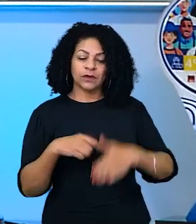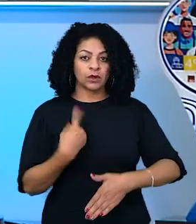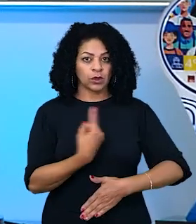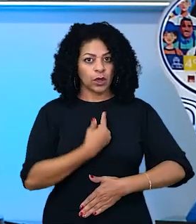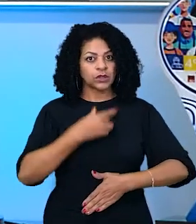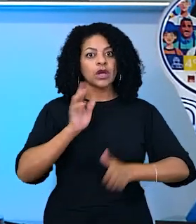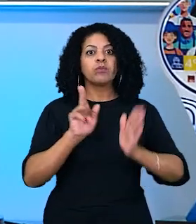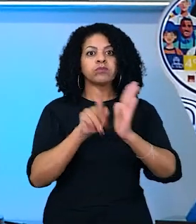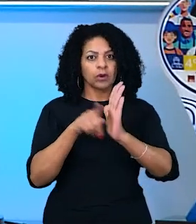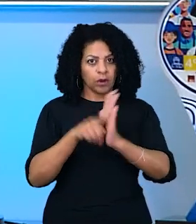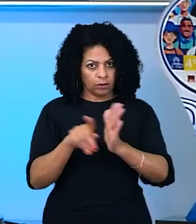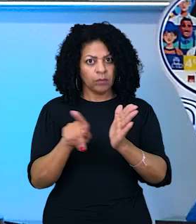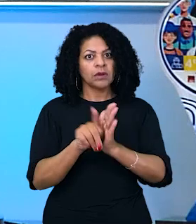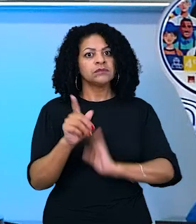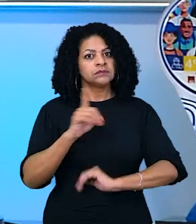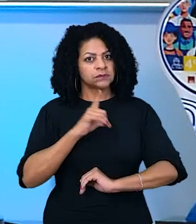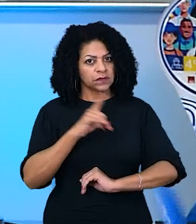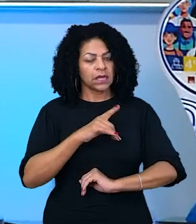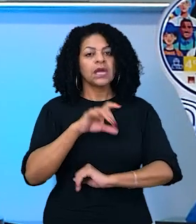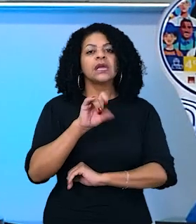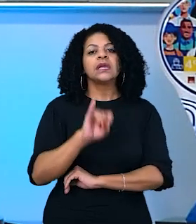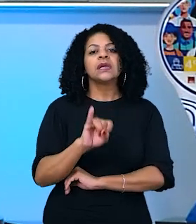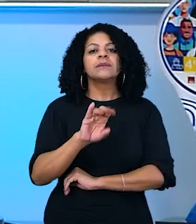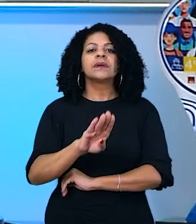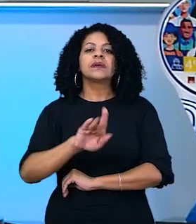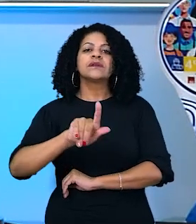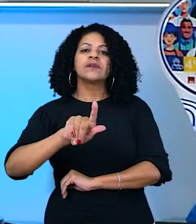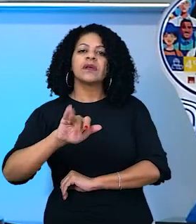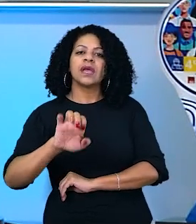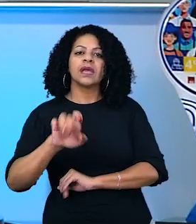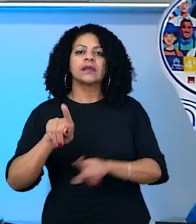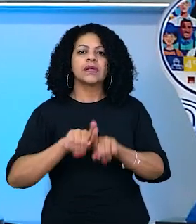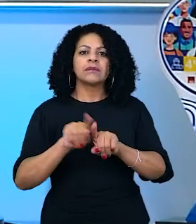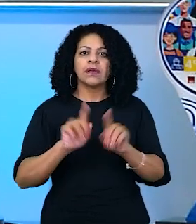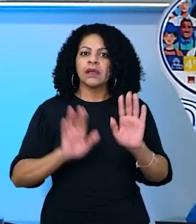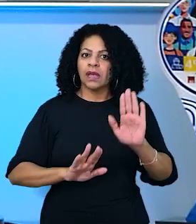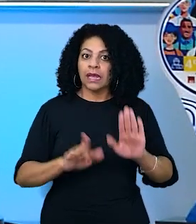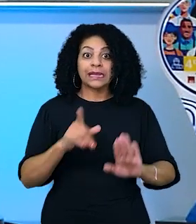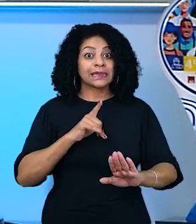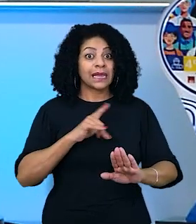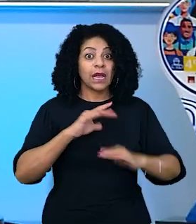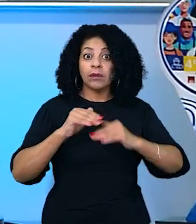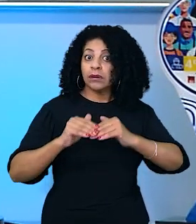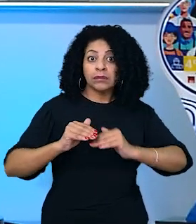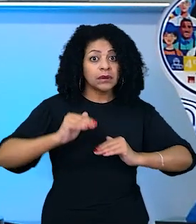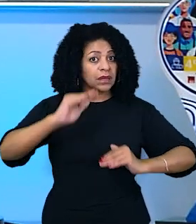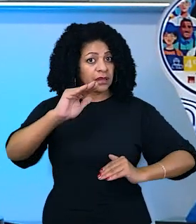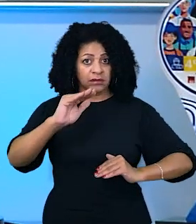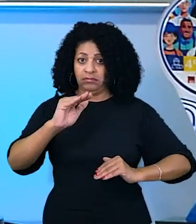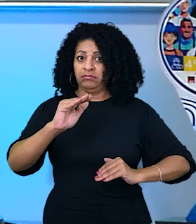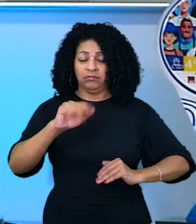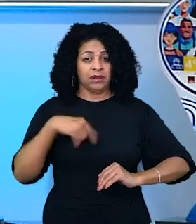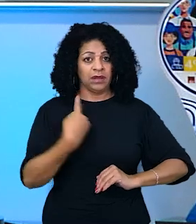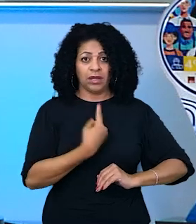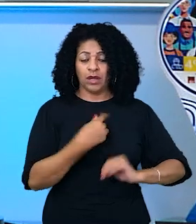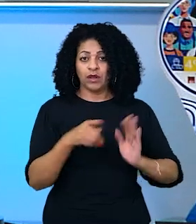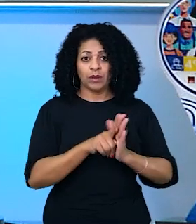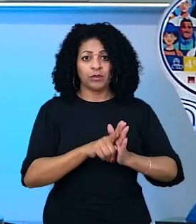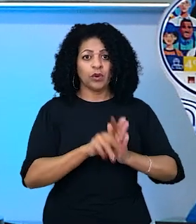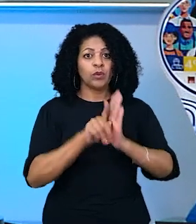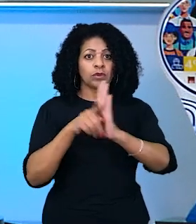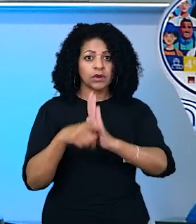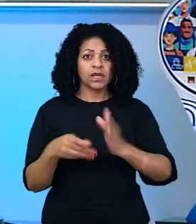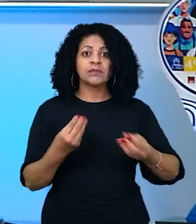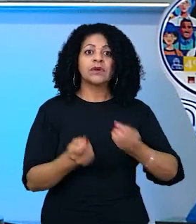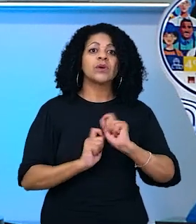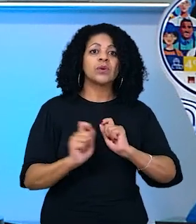ter programas internos, atualmente o PGR, que sejam programas que vão além do copiar-colar. Então a gente não pode ter programas